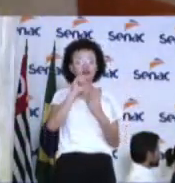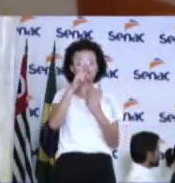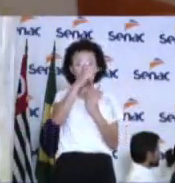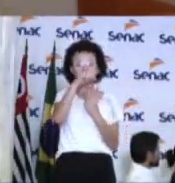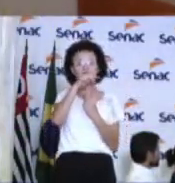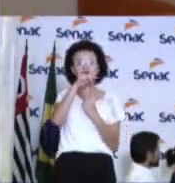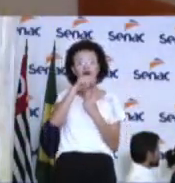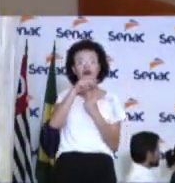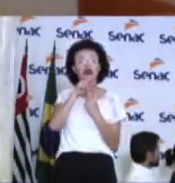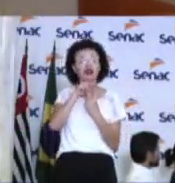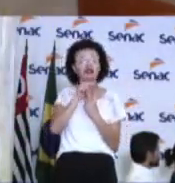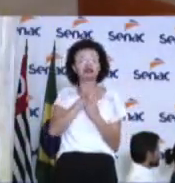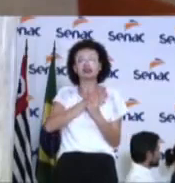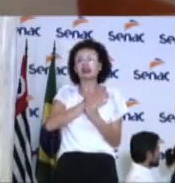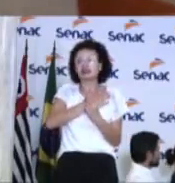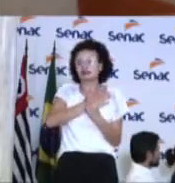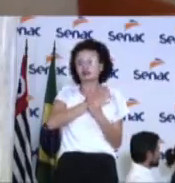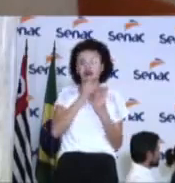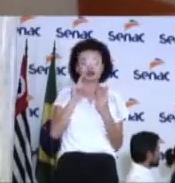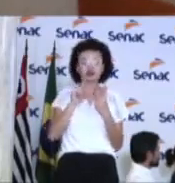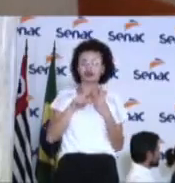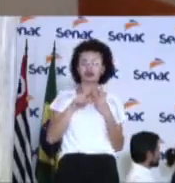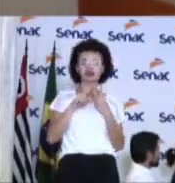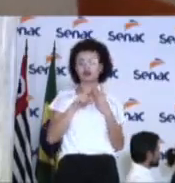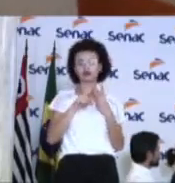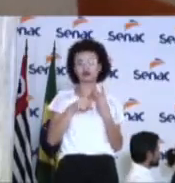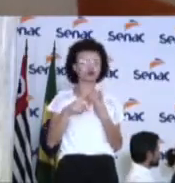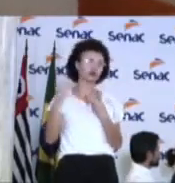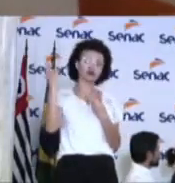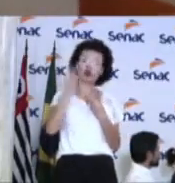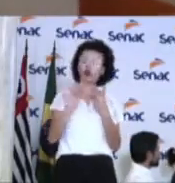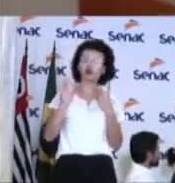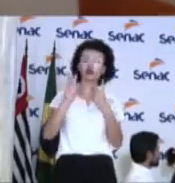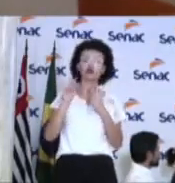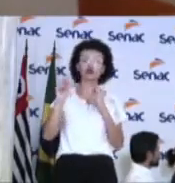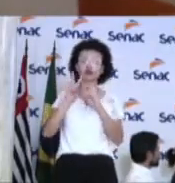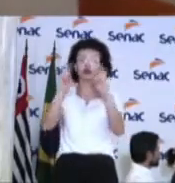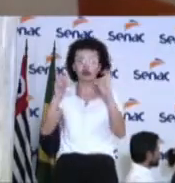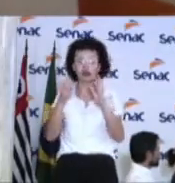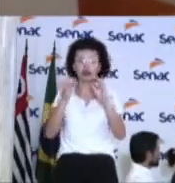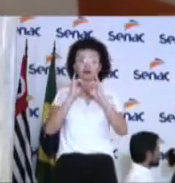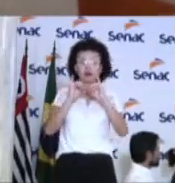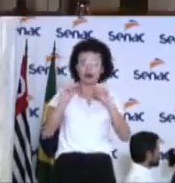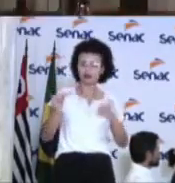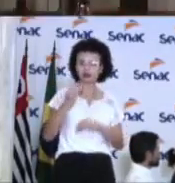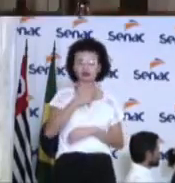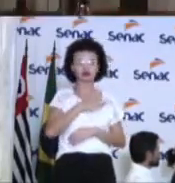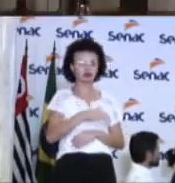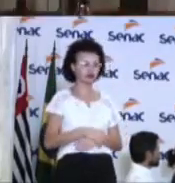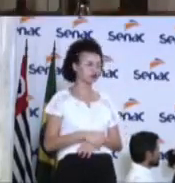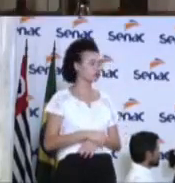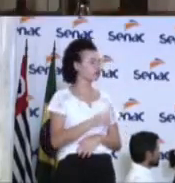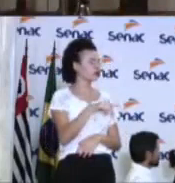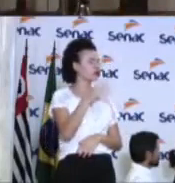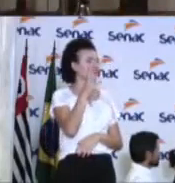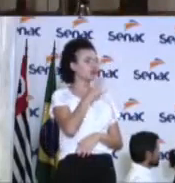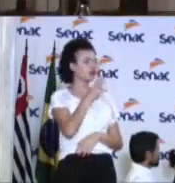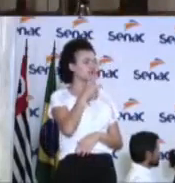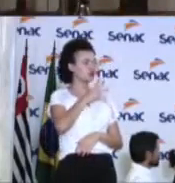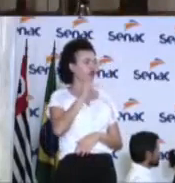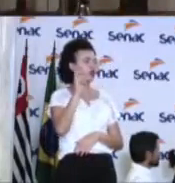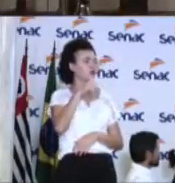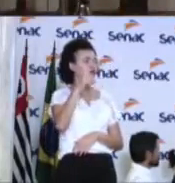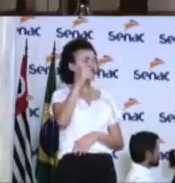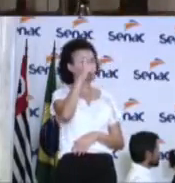muito o conceito e o outro odeia tudo que envolve marketing. Só um ponto que é muito legal, que é muito